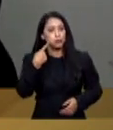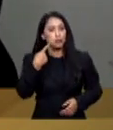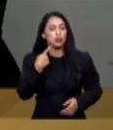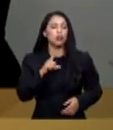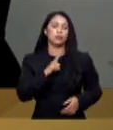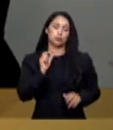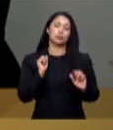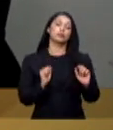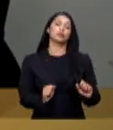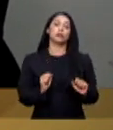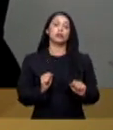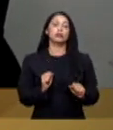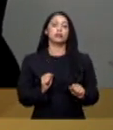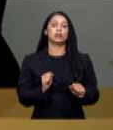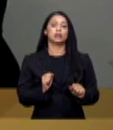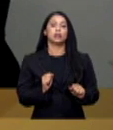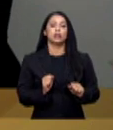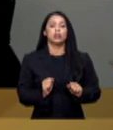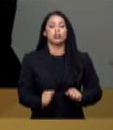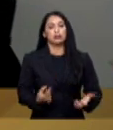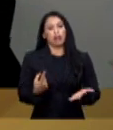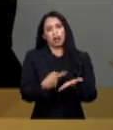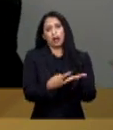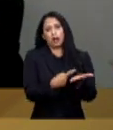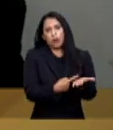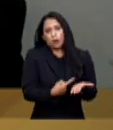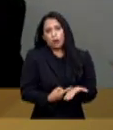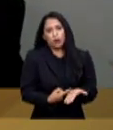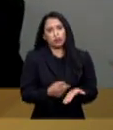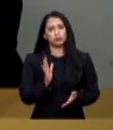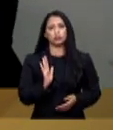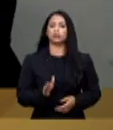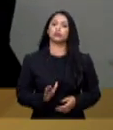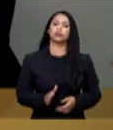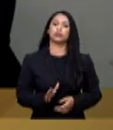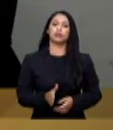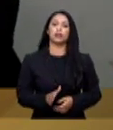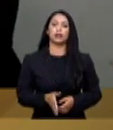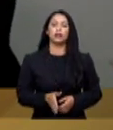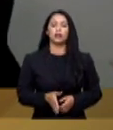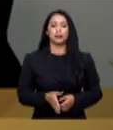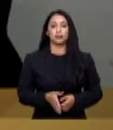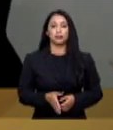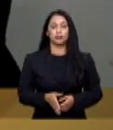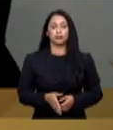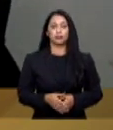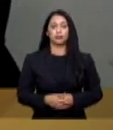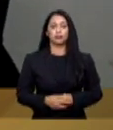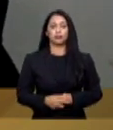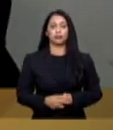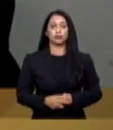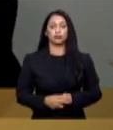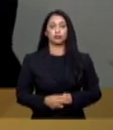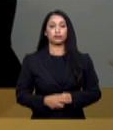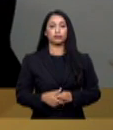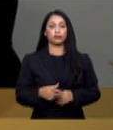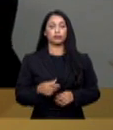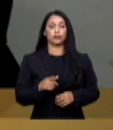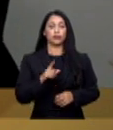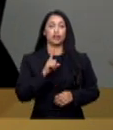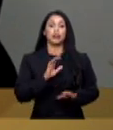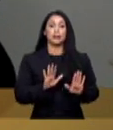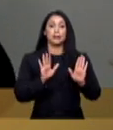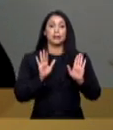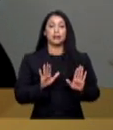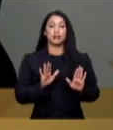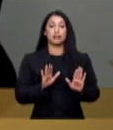pode perfeitamente ser objeto de acordo entre a parte e o seu procurador, mas